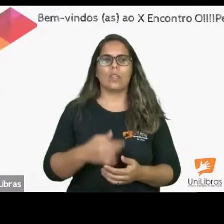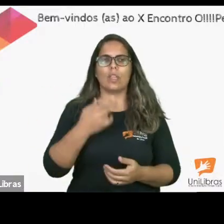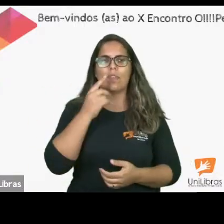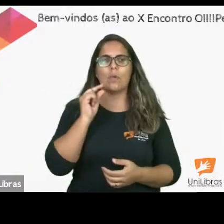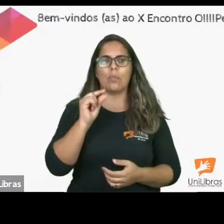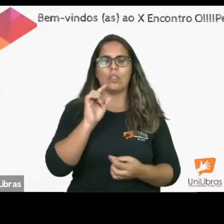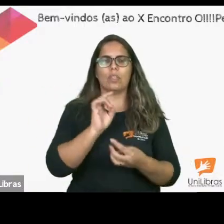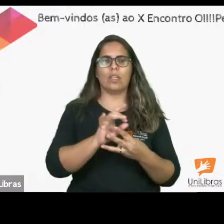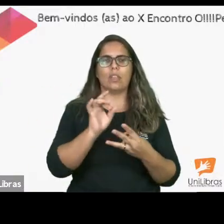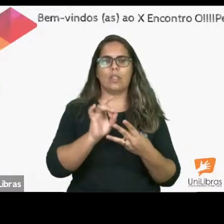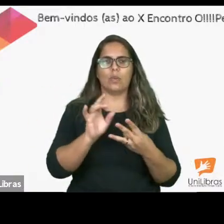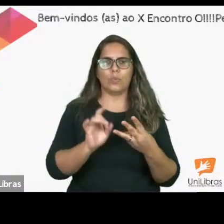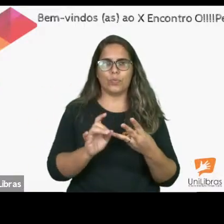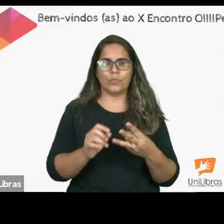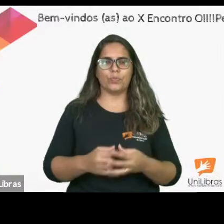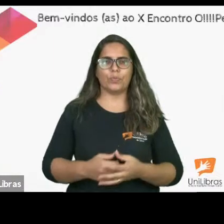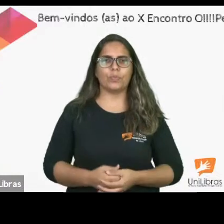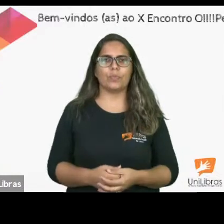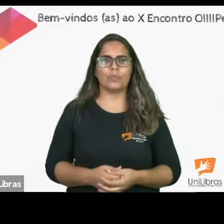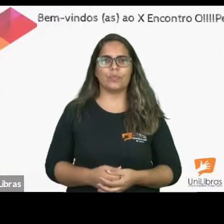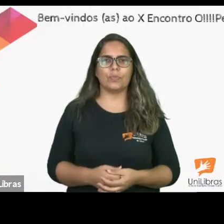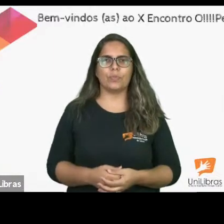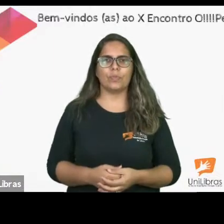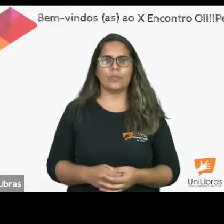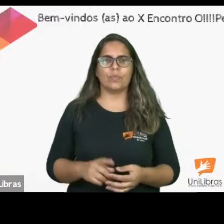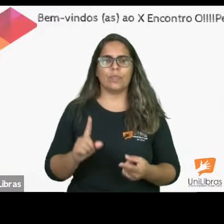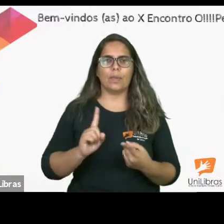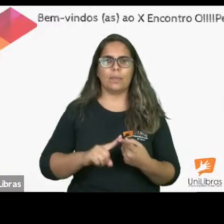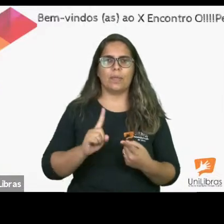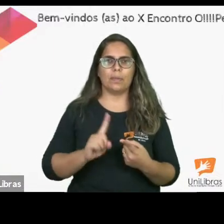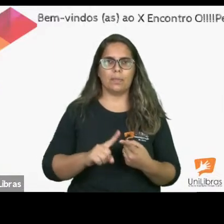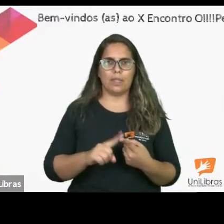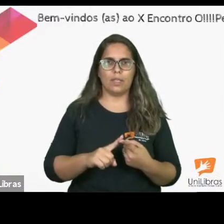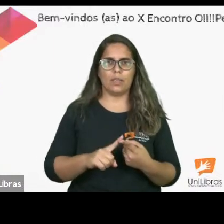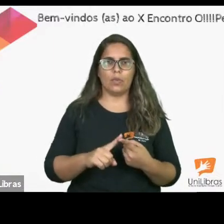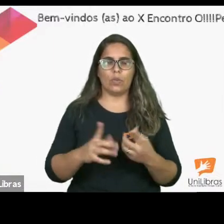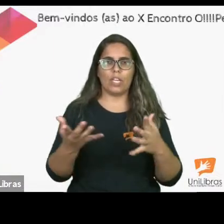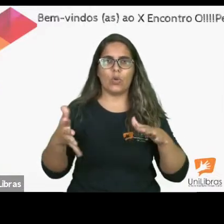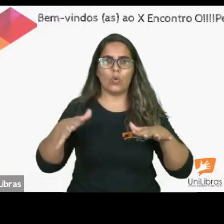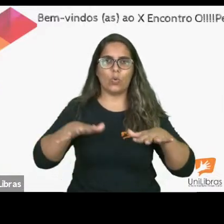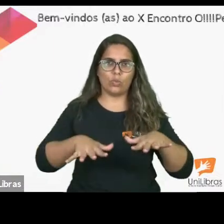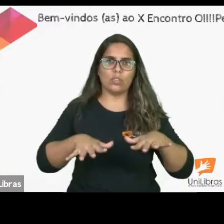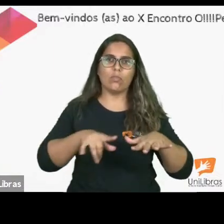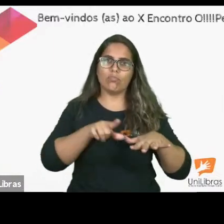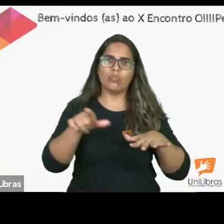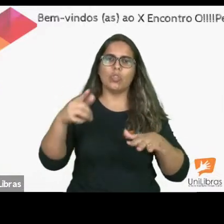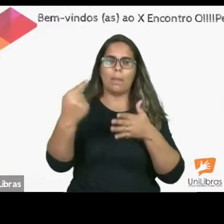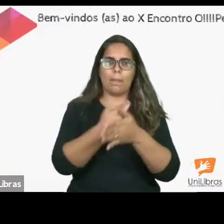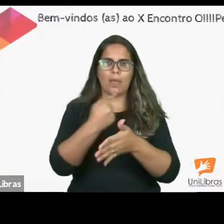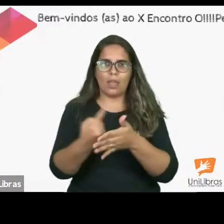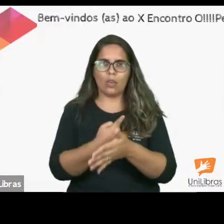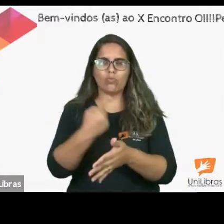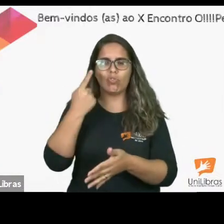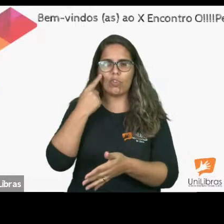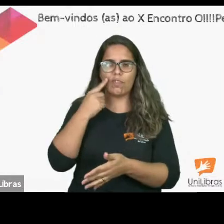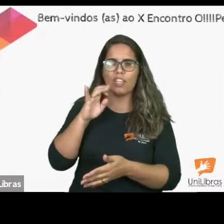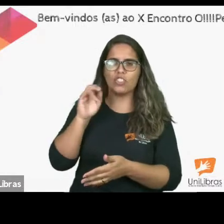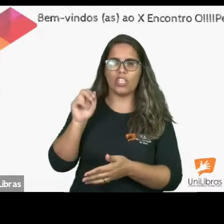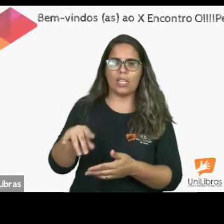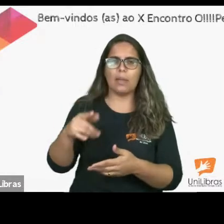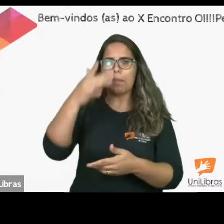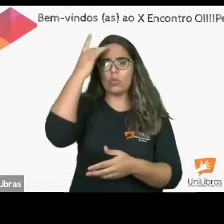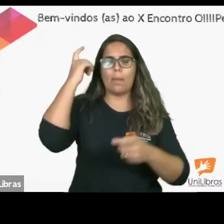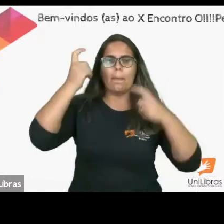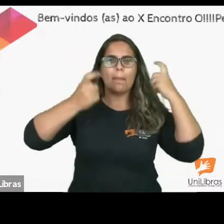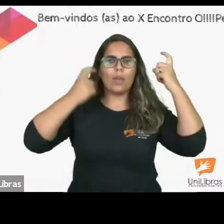eles. O primeiro é a inclusão. E aí, muitas das perguntas da Rejani, essa preocupação